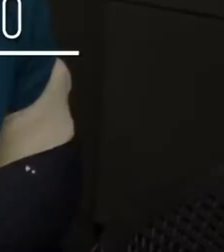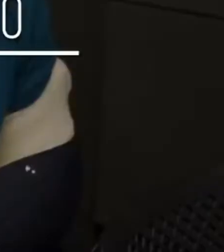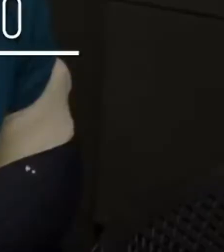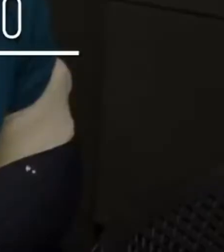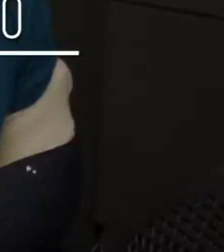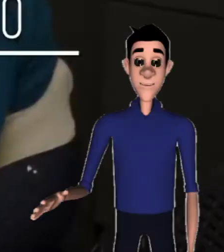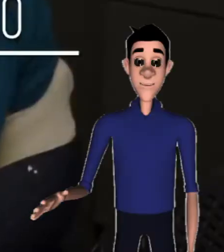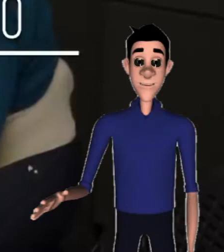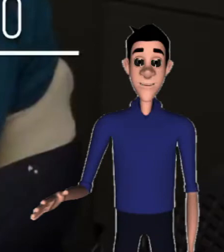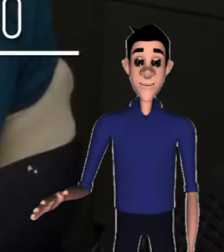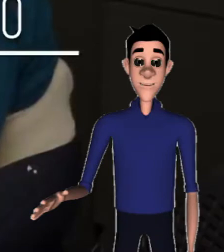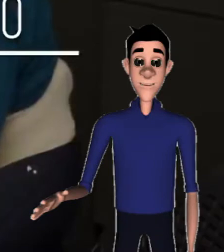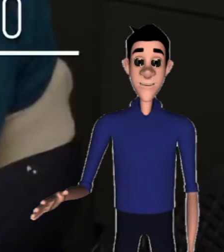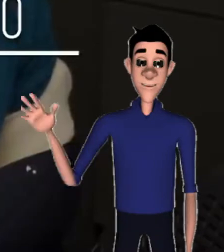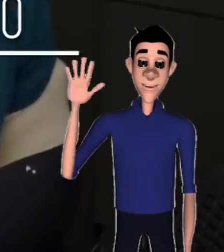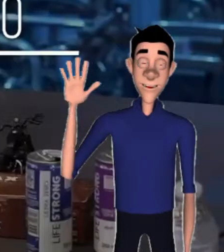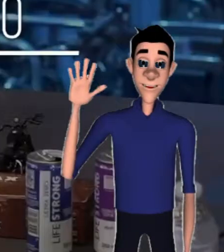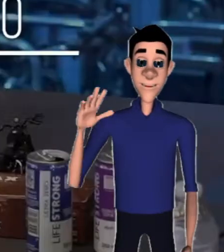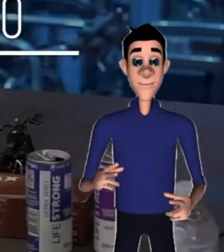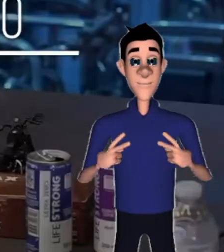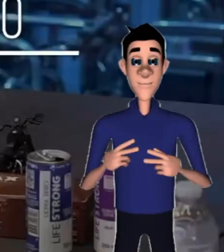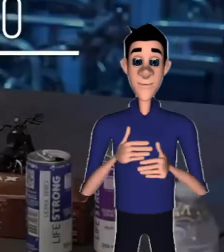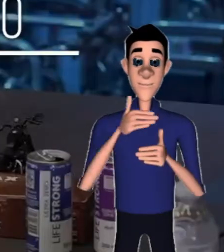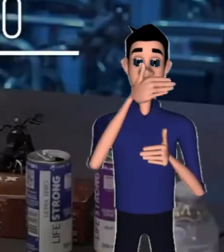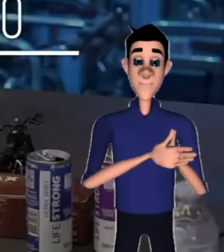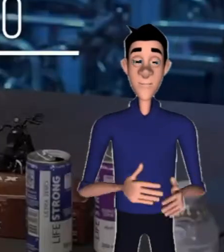Vamos pro superchat, Renatão? Bora lá. Vamos lá.